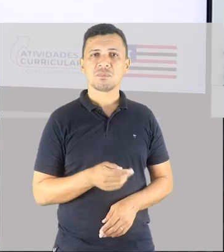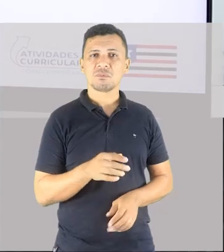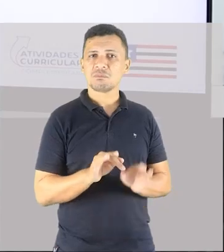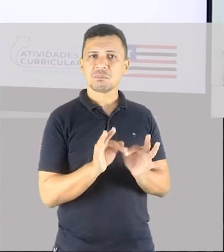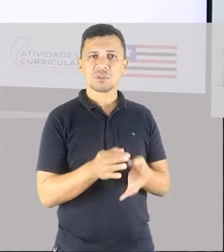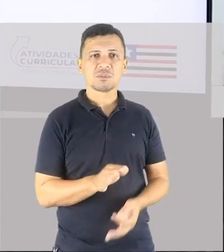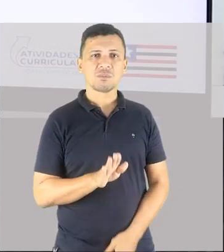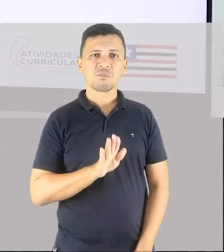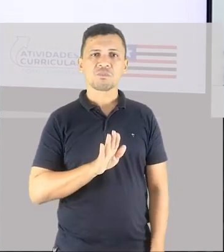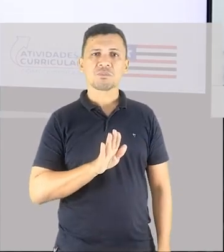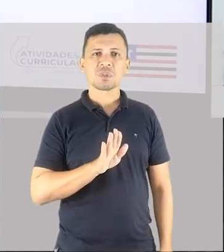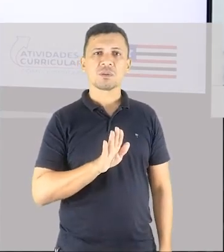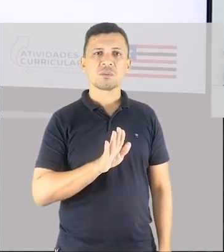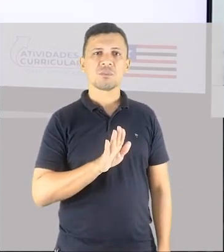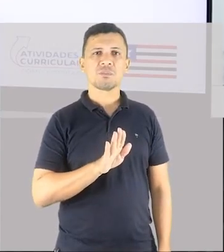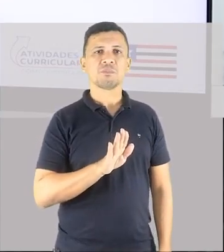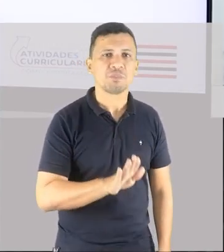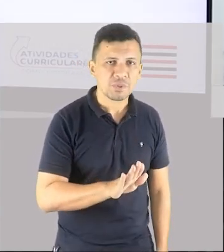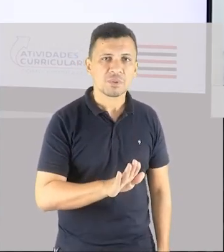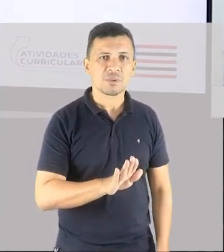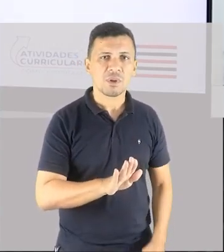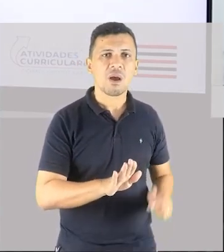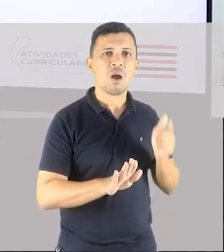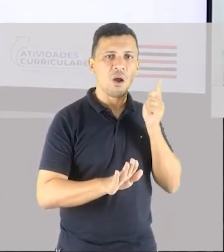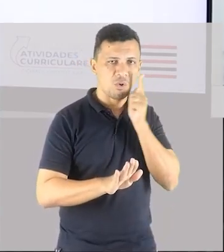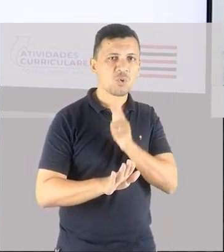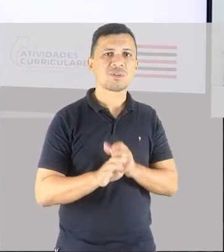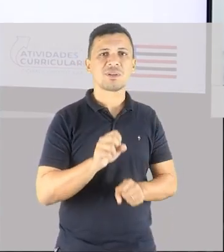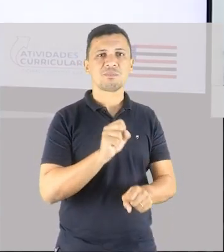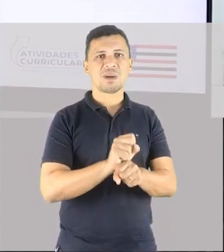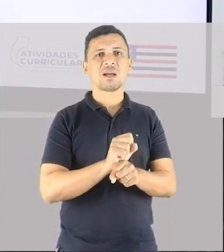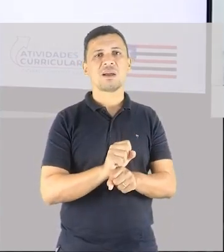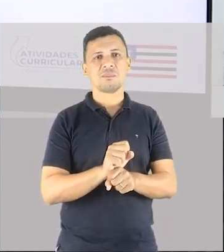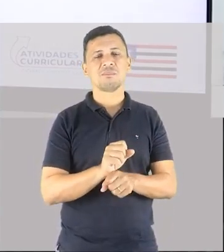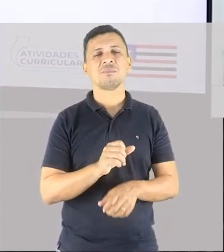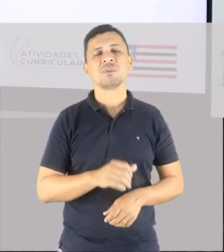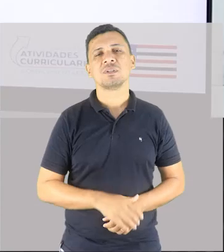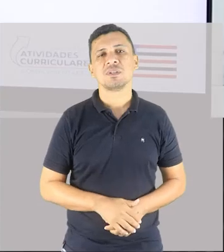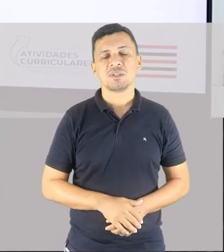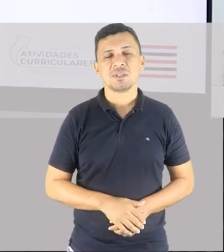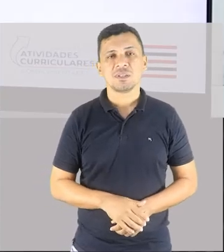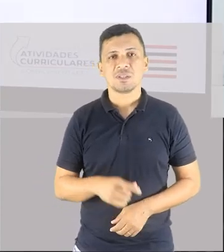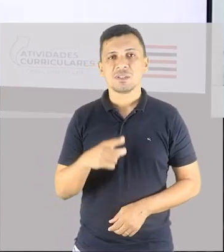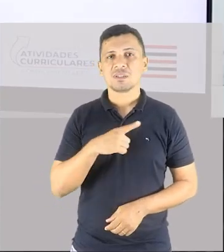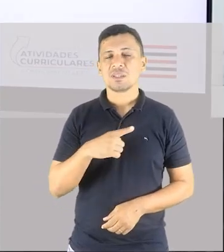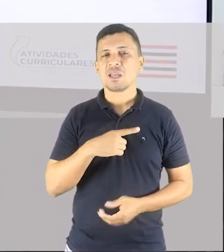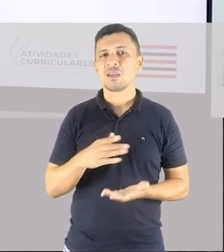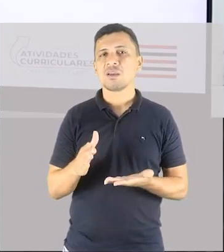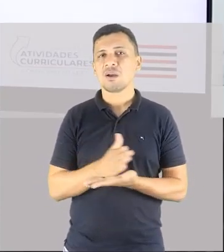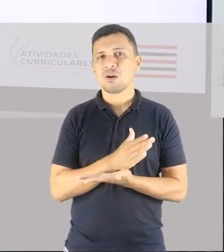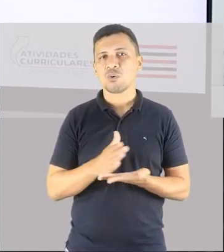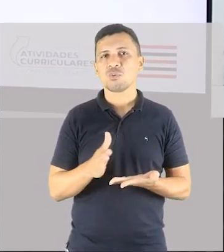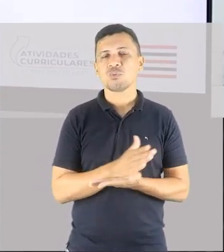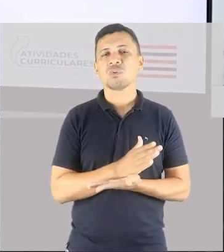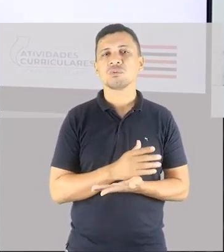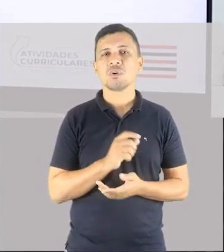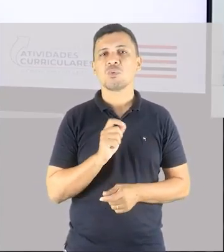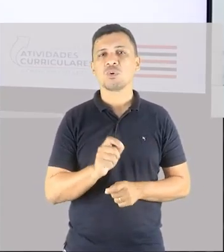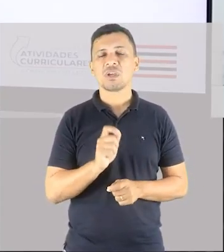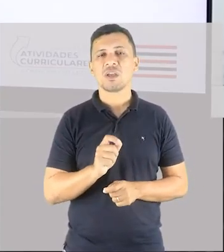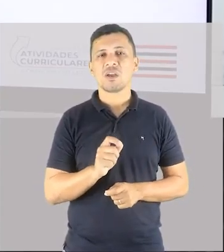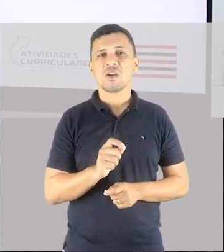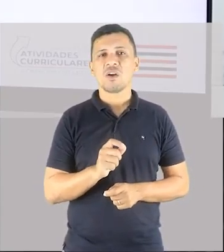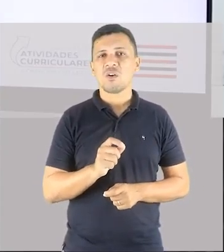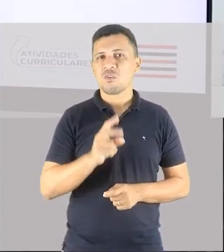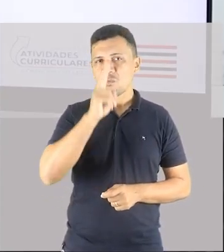pequena força no pedal, você consegue parar esse carro. Então ali deve ter um dispositivo que multiplicou a força do